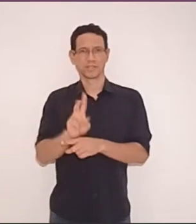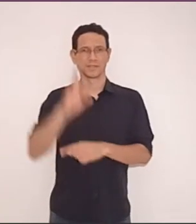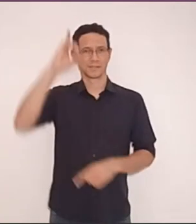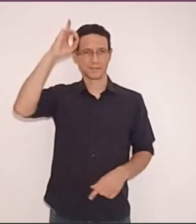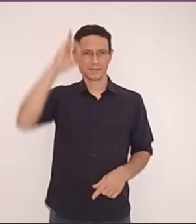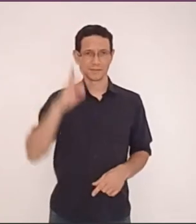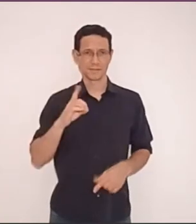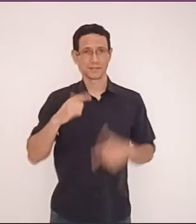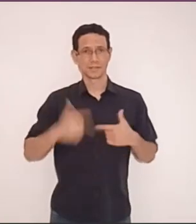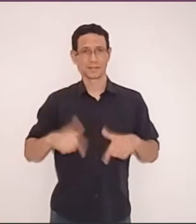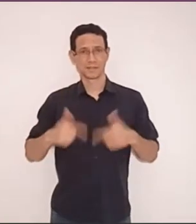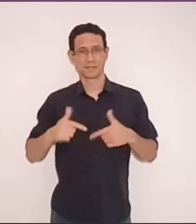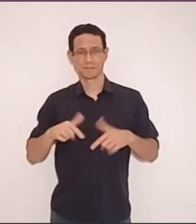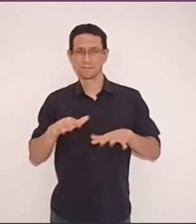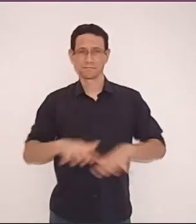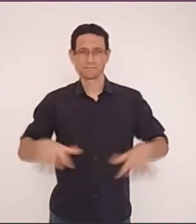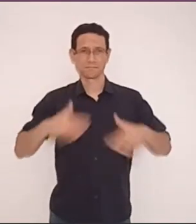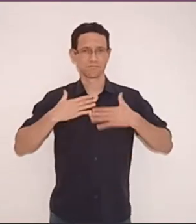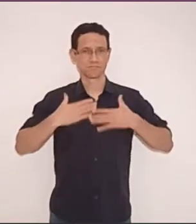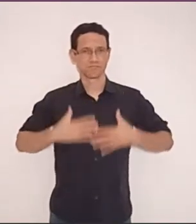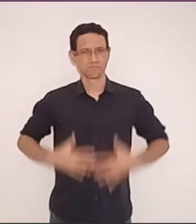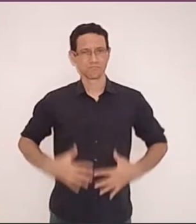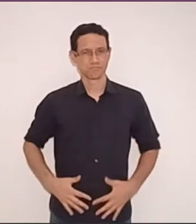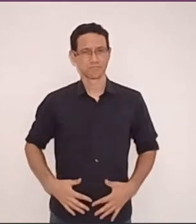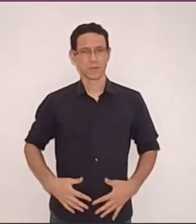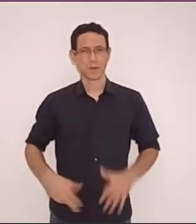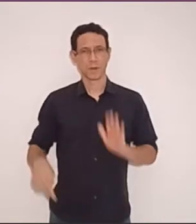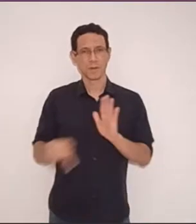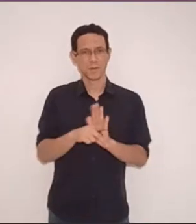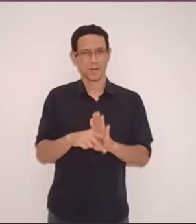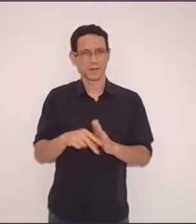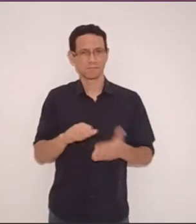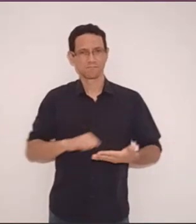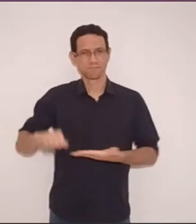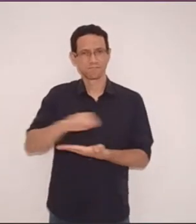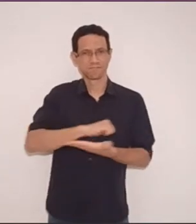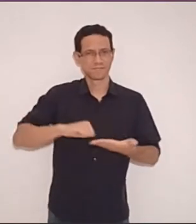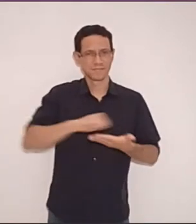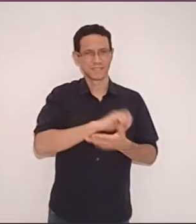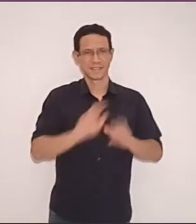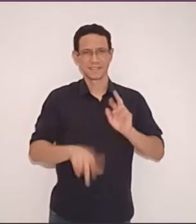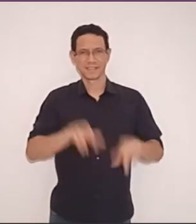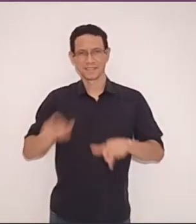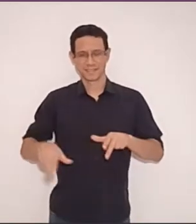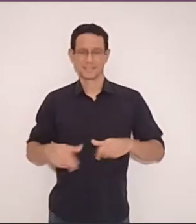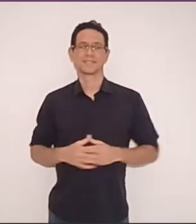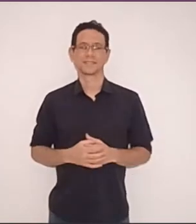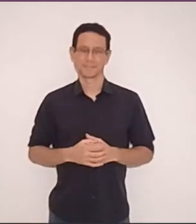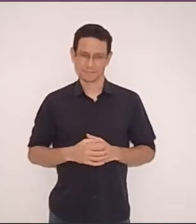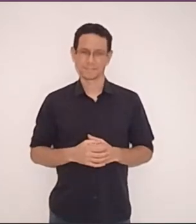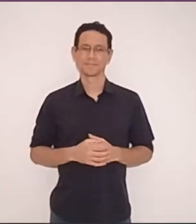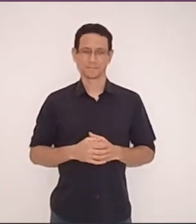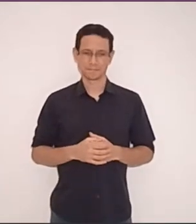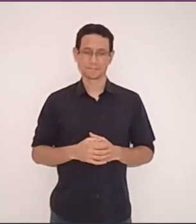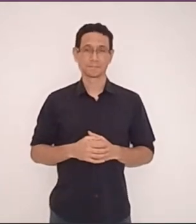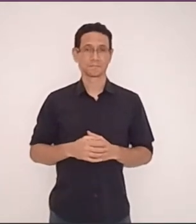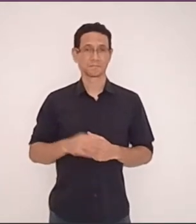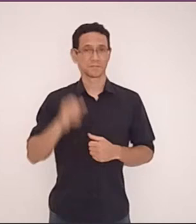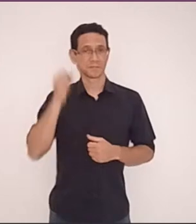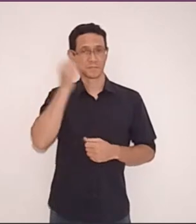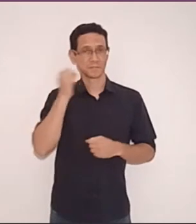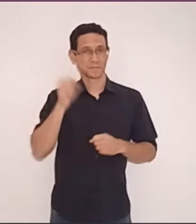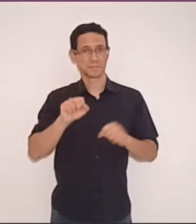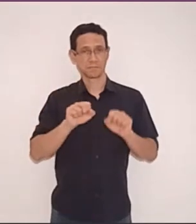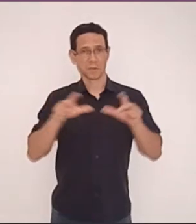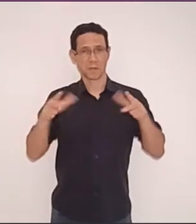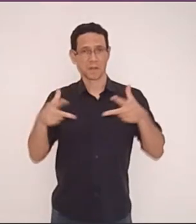os direitos das trabalhadoras uniformizada né uniforme tradicional aí das domésticas O Senado